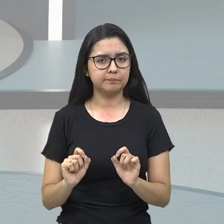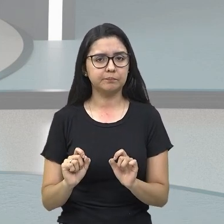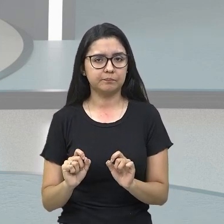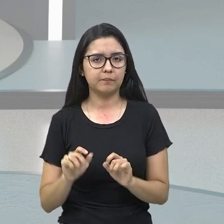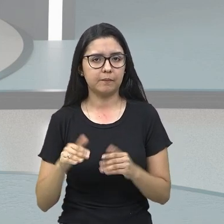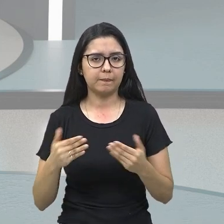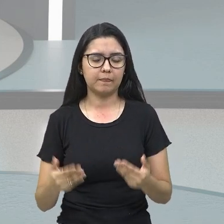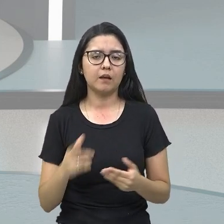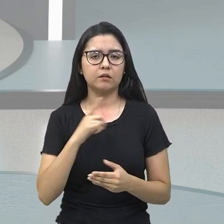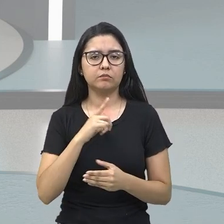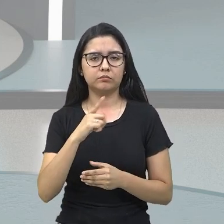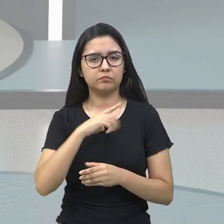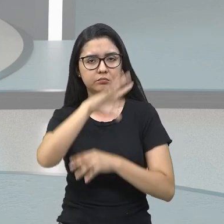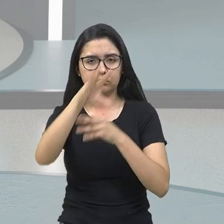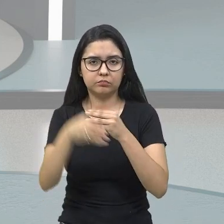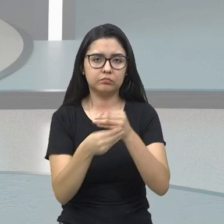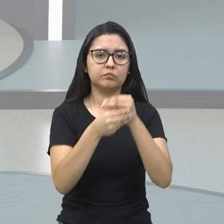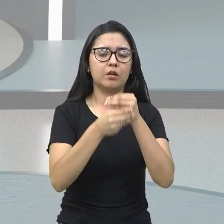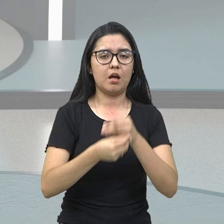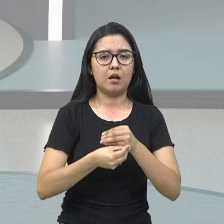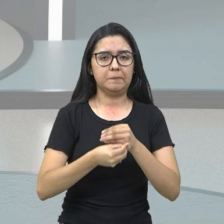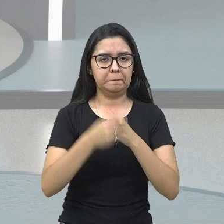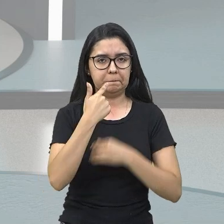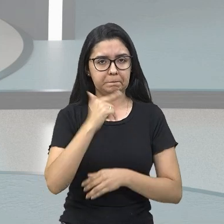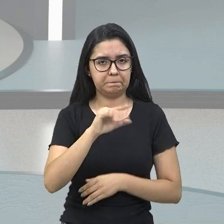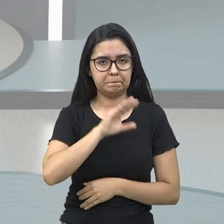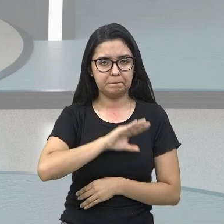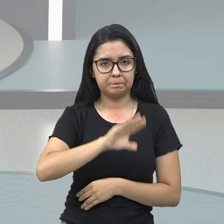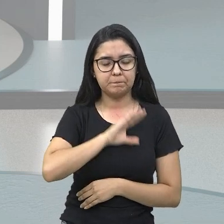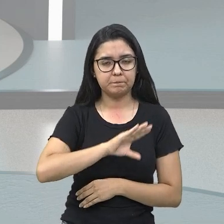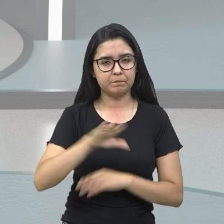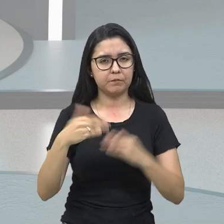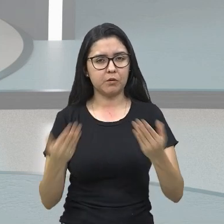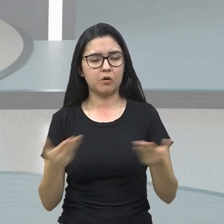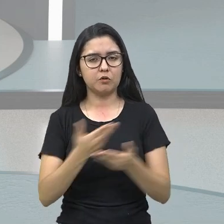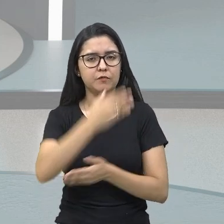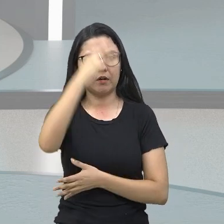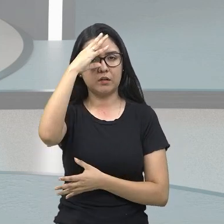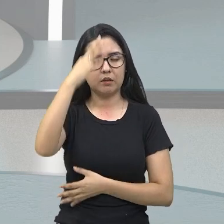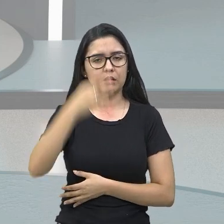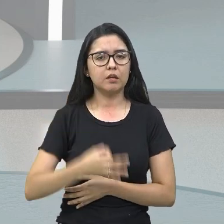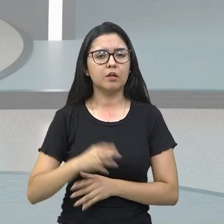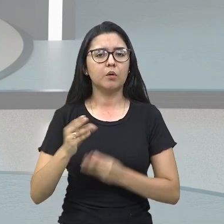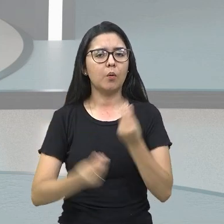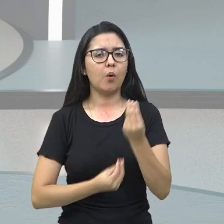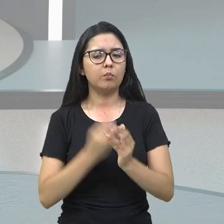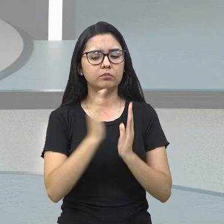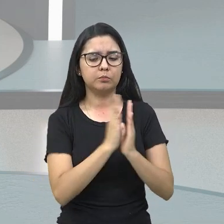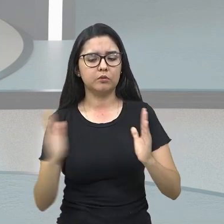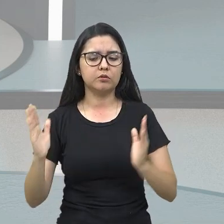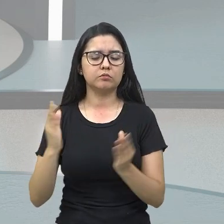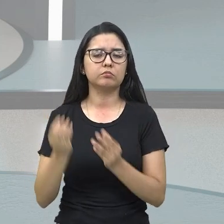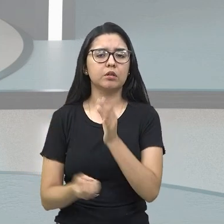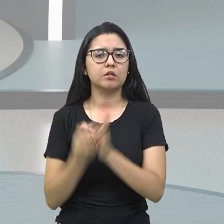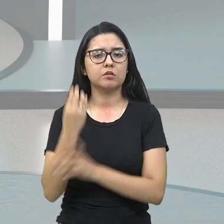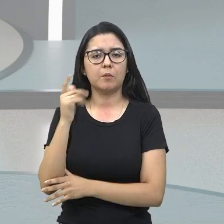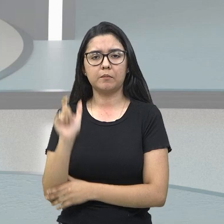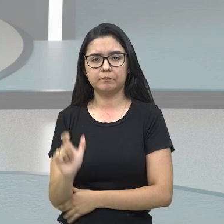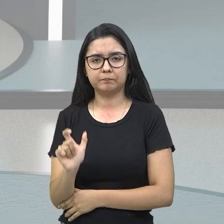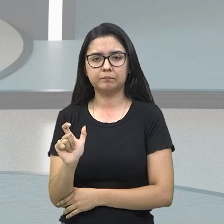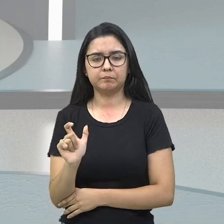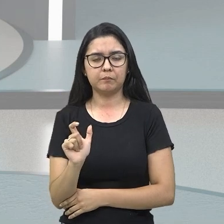sendo agregadas à língua portuguesa. Entender um pouquinho sobre como esses processos funcionam nos ajudam a compreender mais sobre o